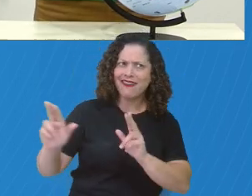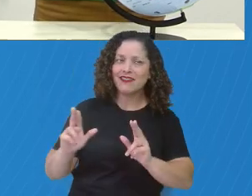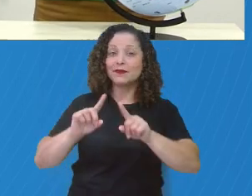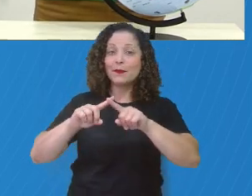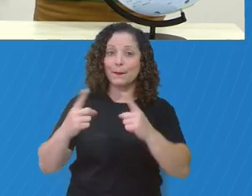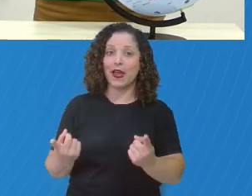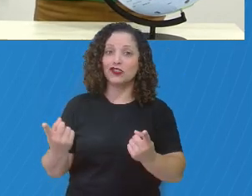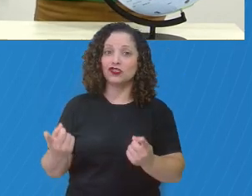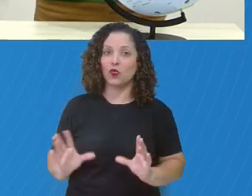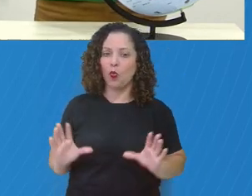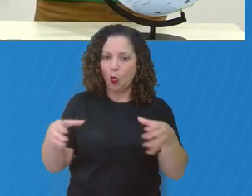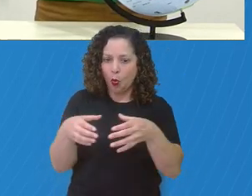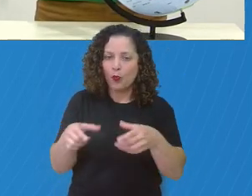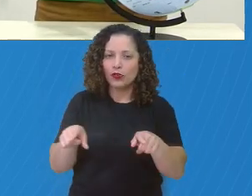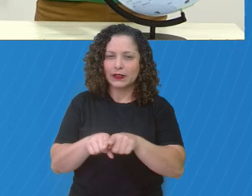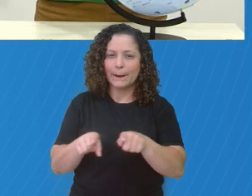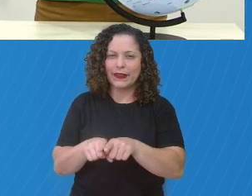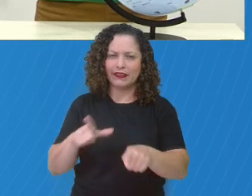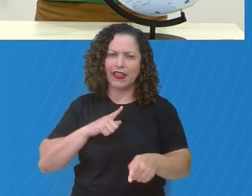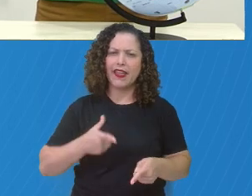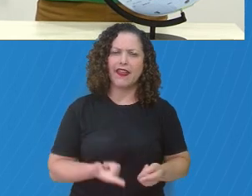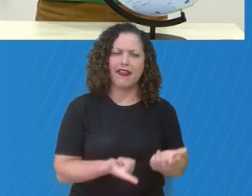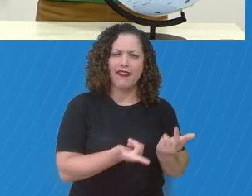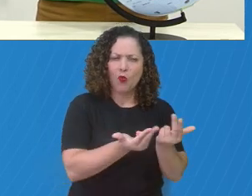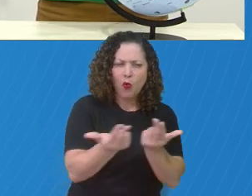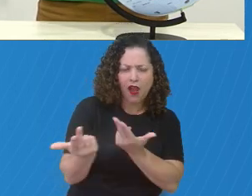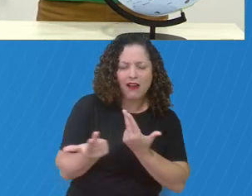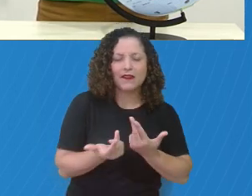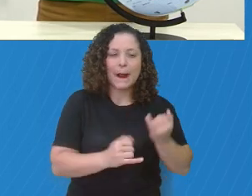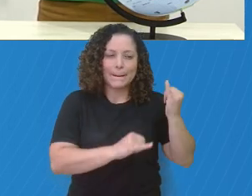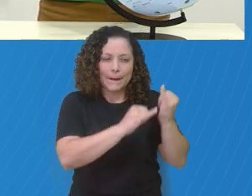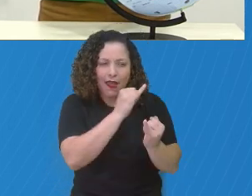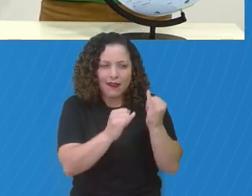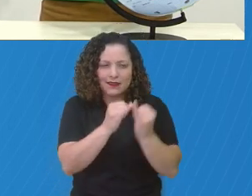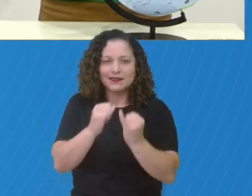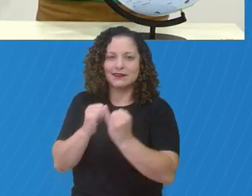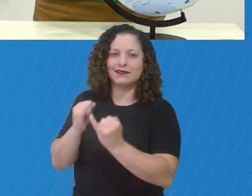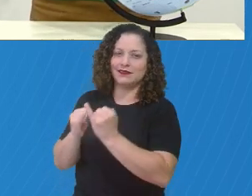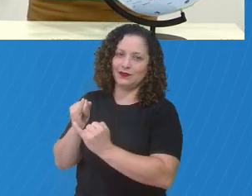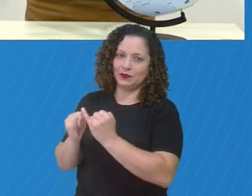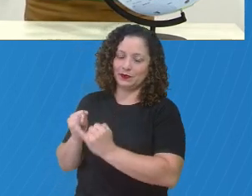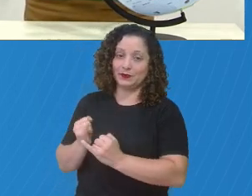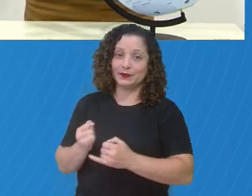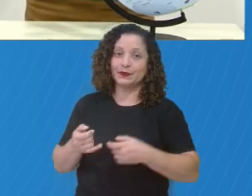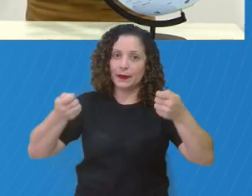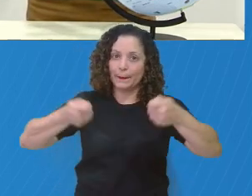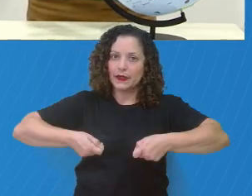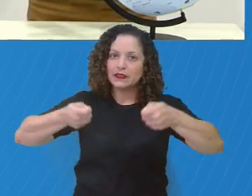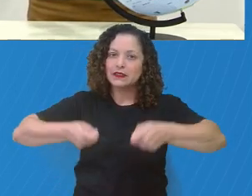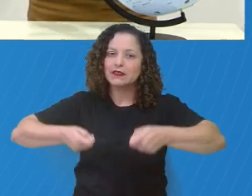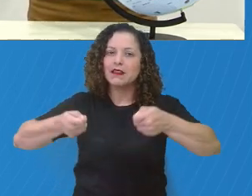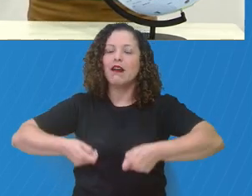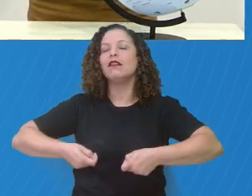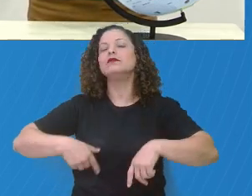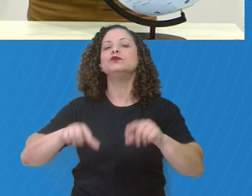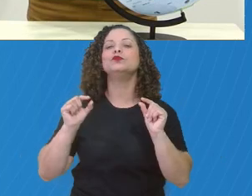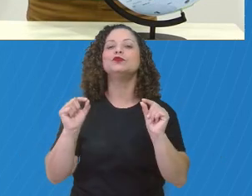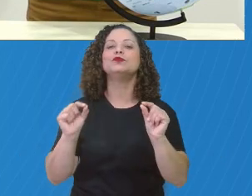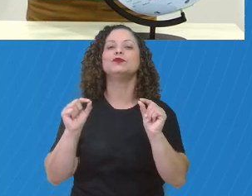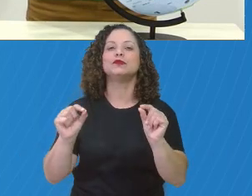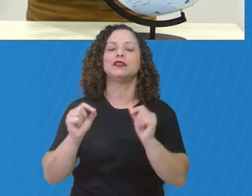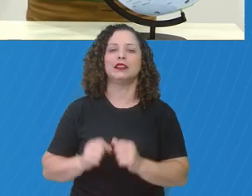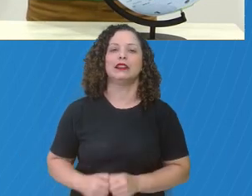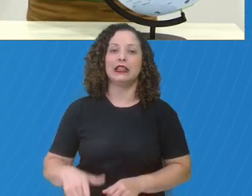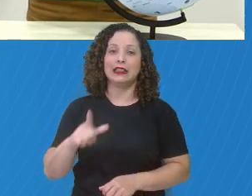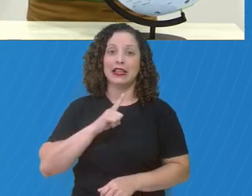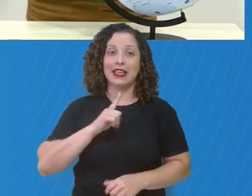gente, como vive em grupo, a gente tem algo que é comum no grupo, não é? A gente precisa, na hora que a gente vive em grupo, a gente